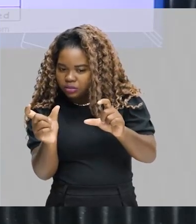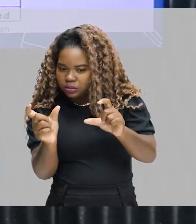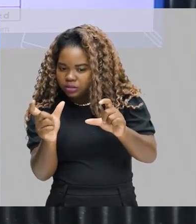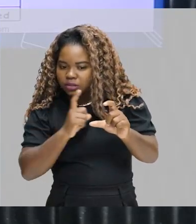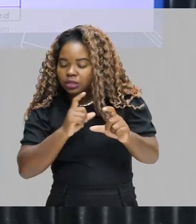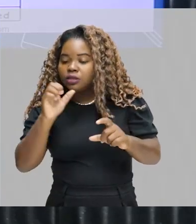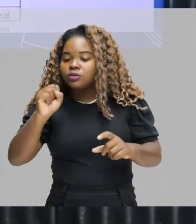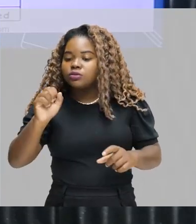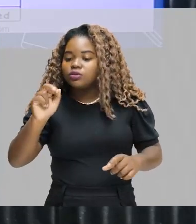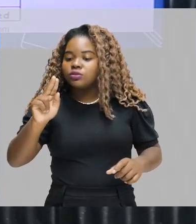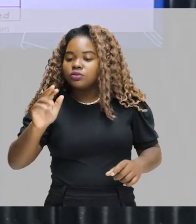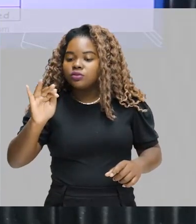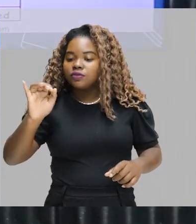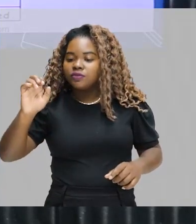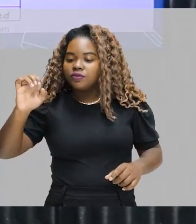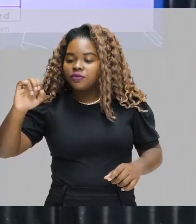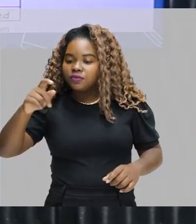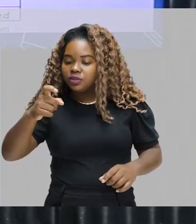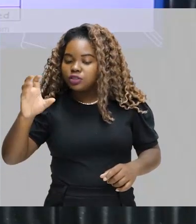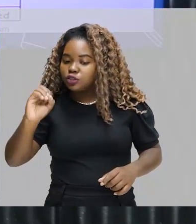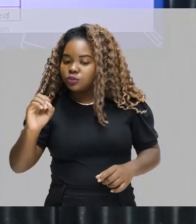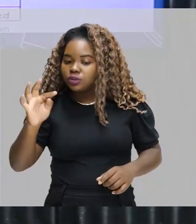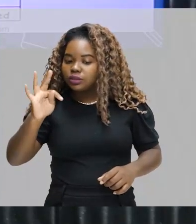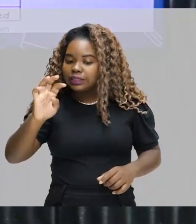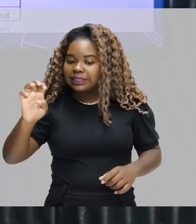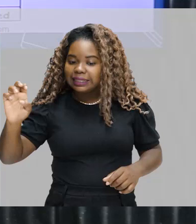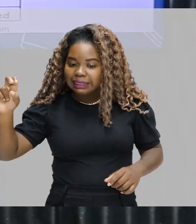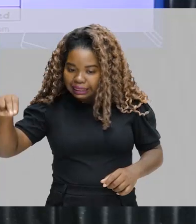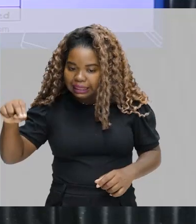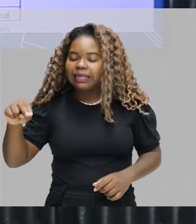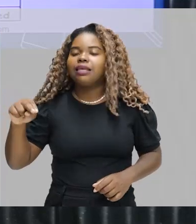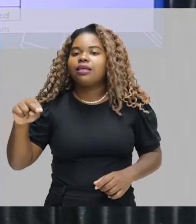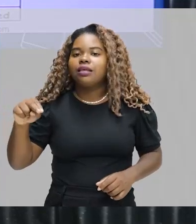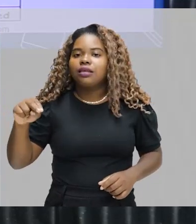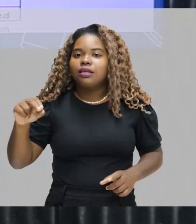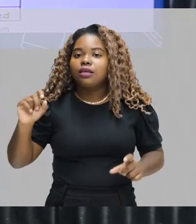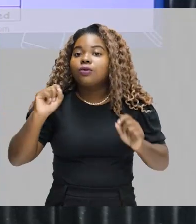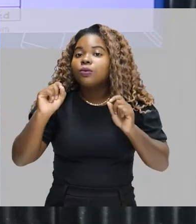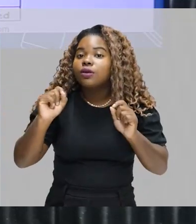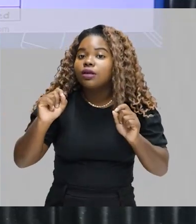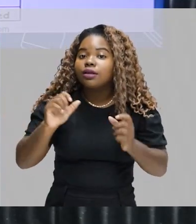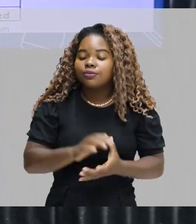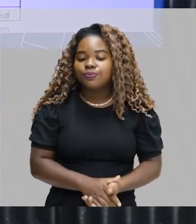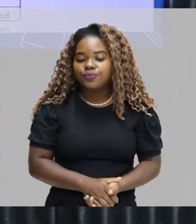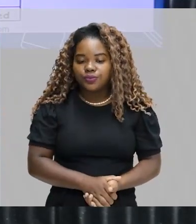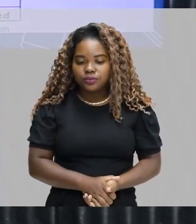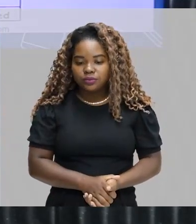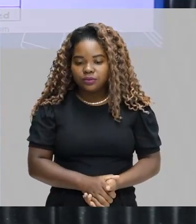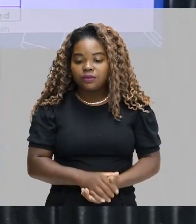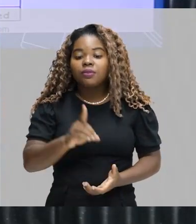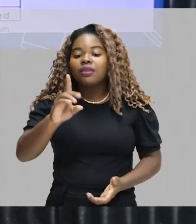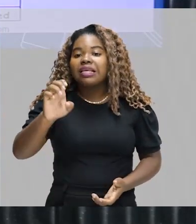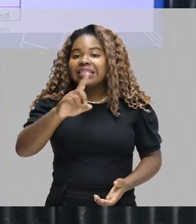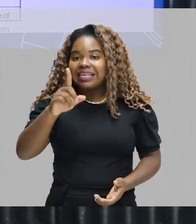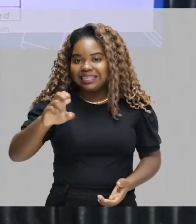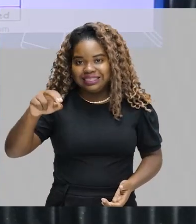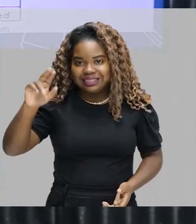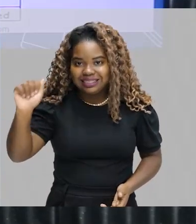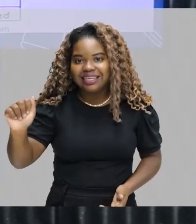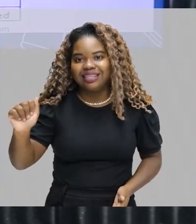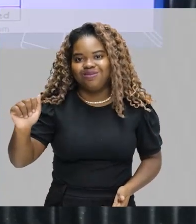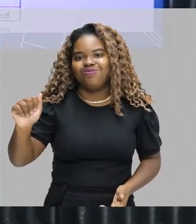um sufixo, thin. Esse thin é justamente para falar da dezena.